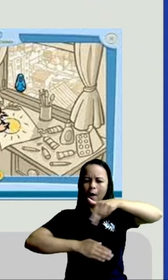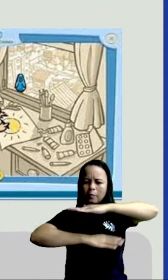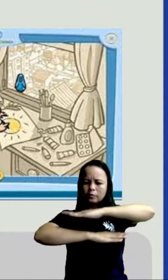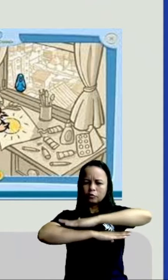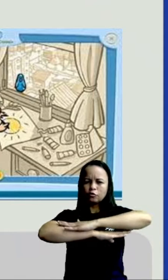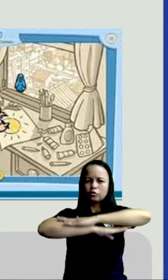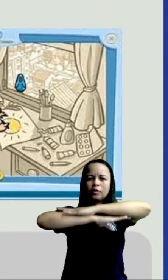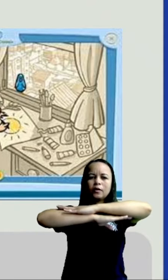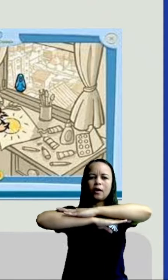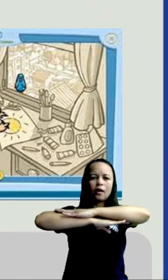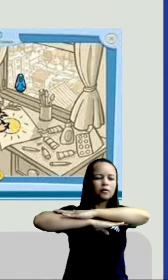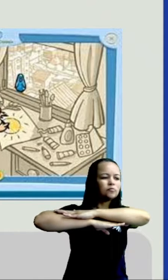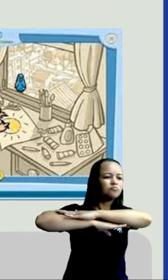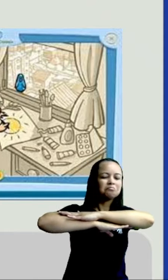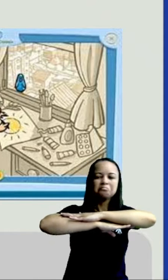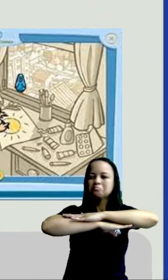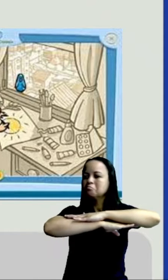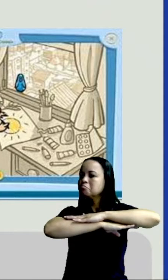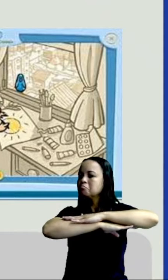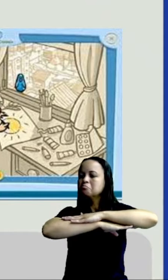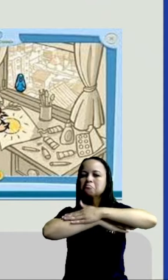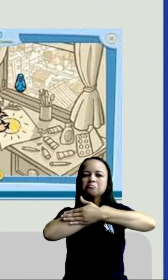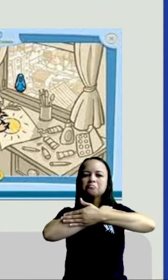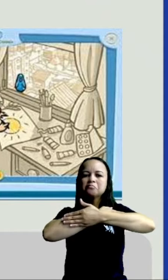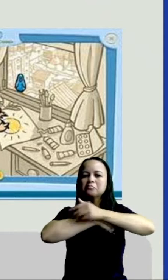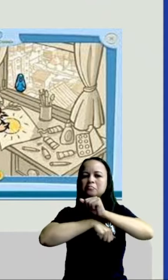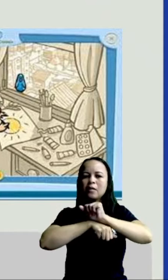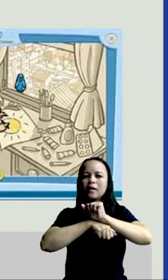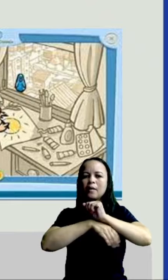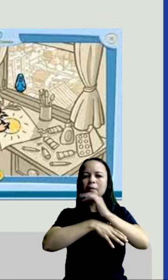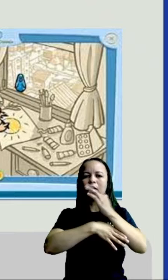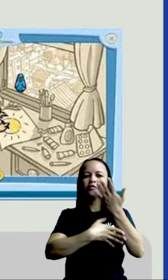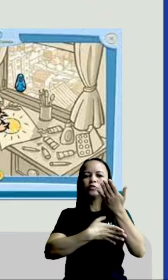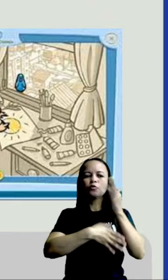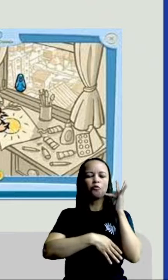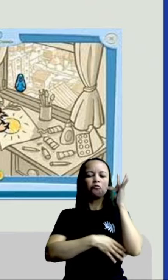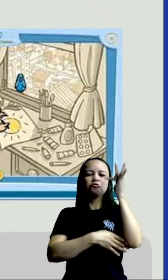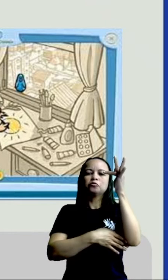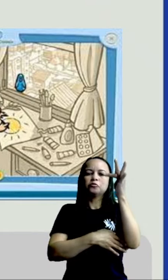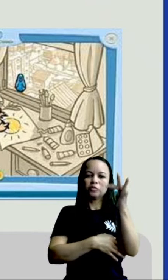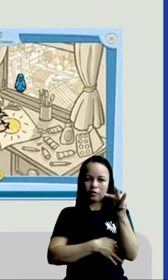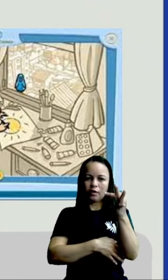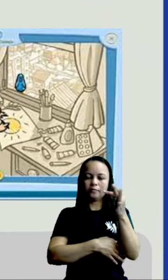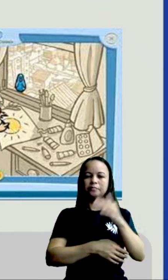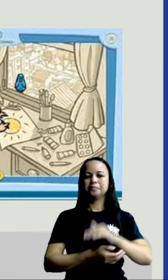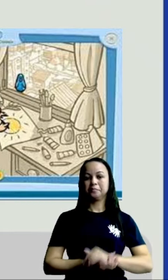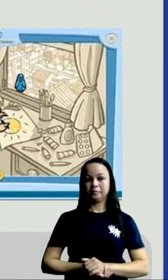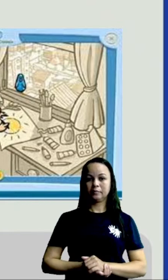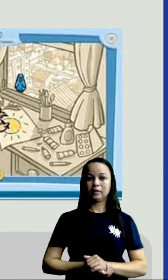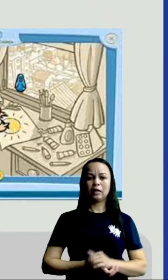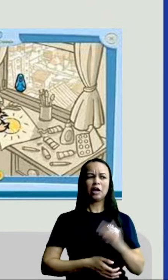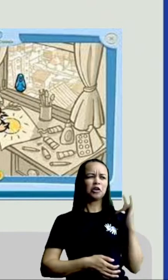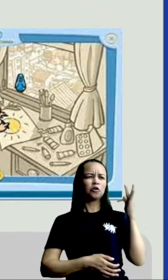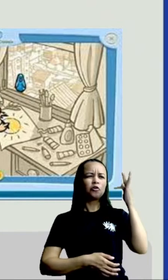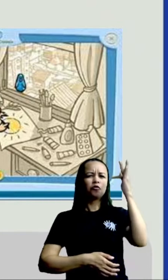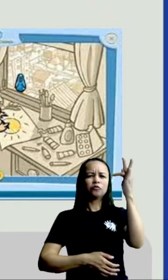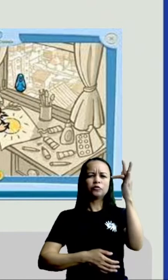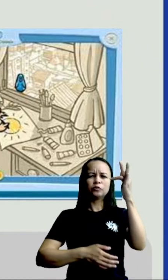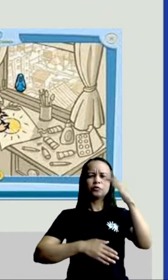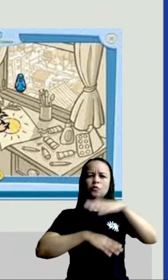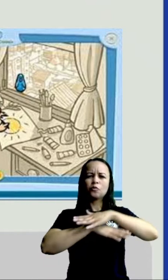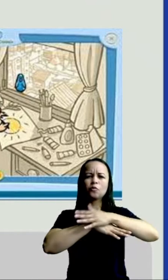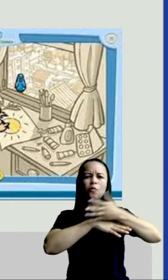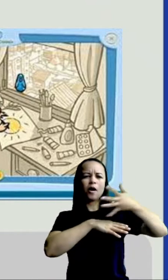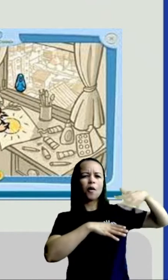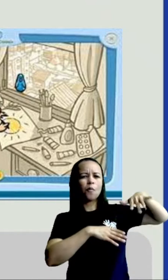chega um mundo e ali logo em frente a espera pela gente e o futuro está e o futuro